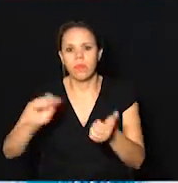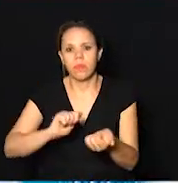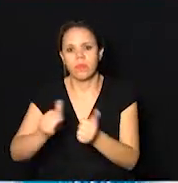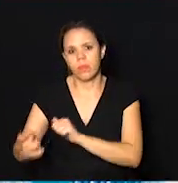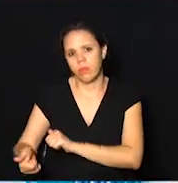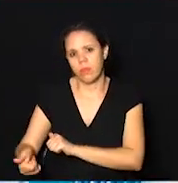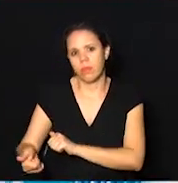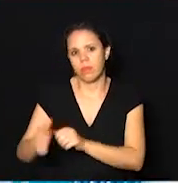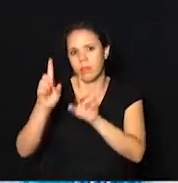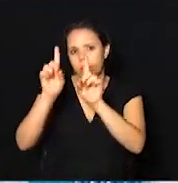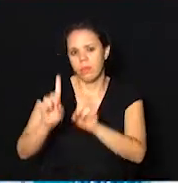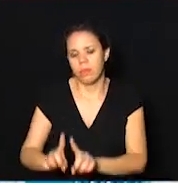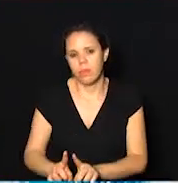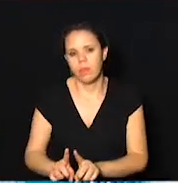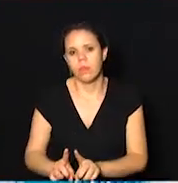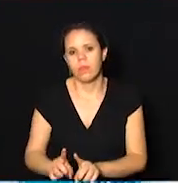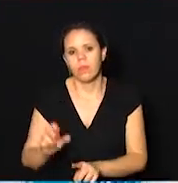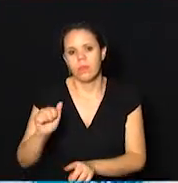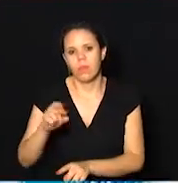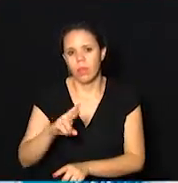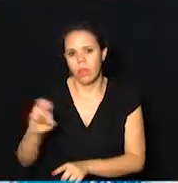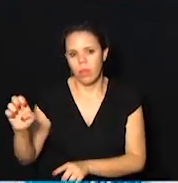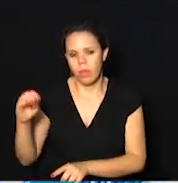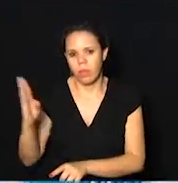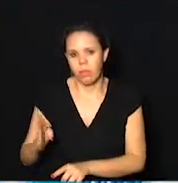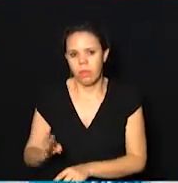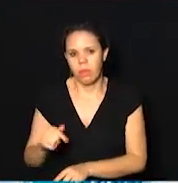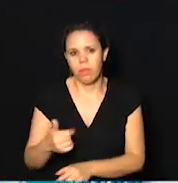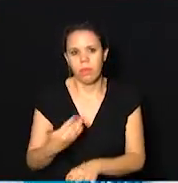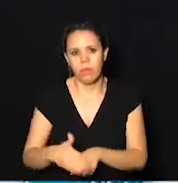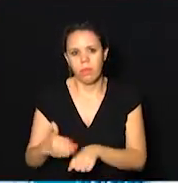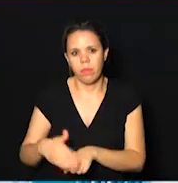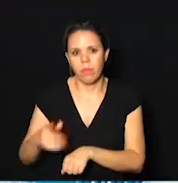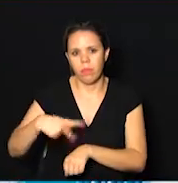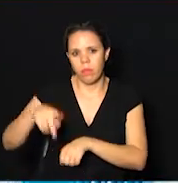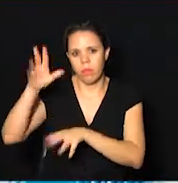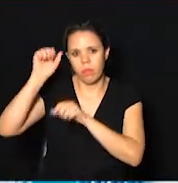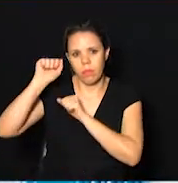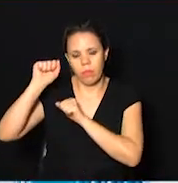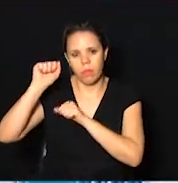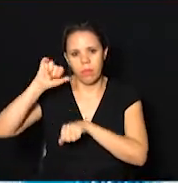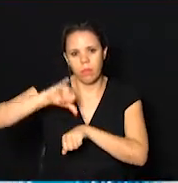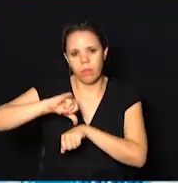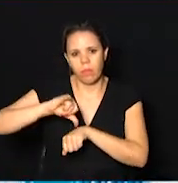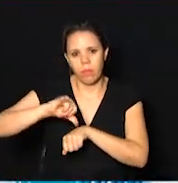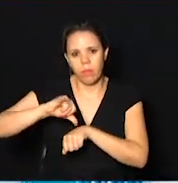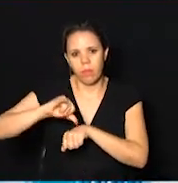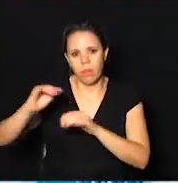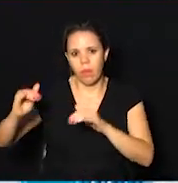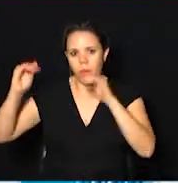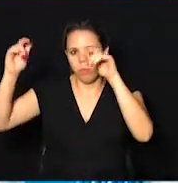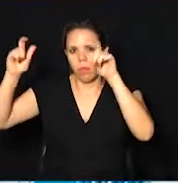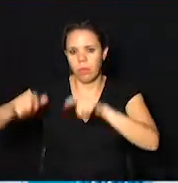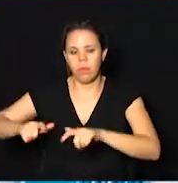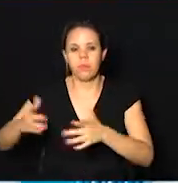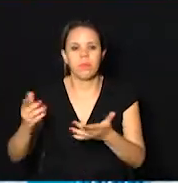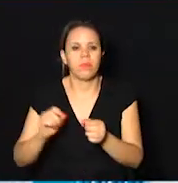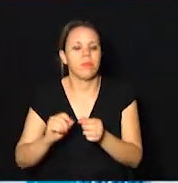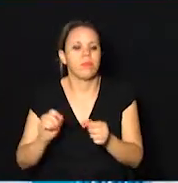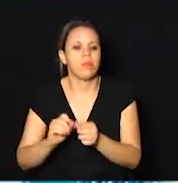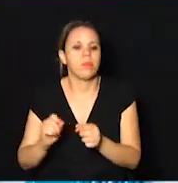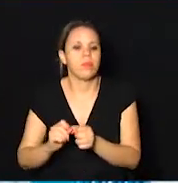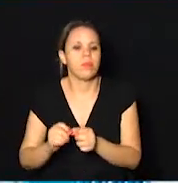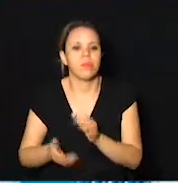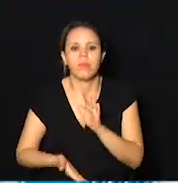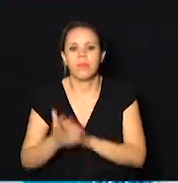atleta paralímpico andré brasil a gente tá fazendo treinamento na espanha no centro de altitude e